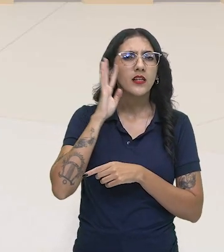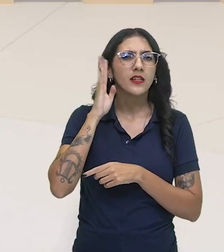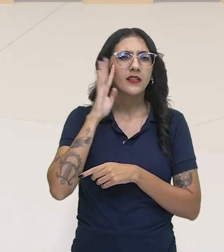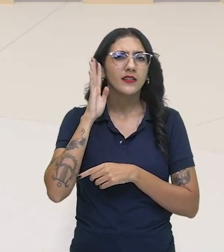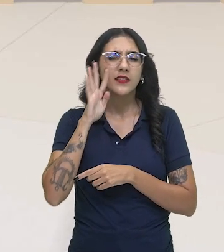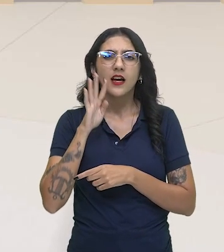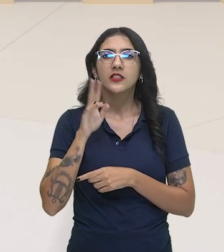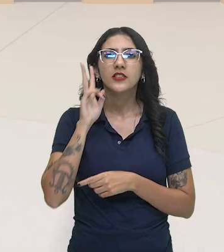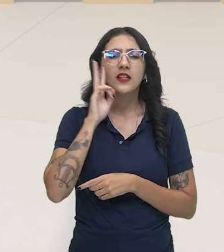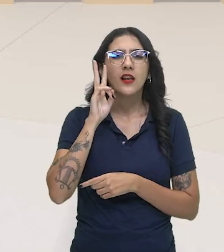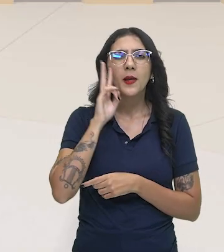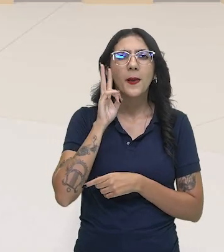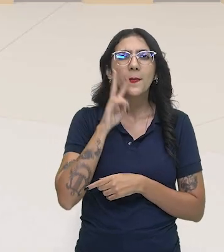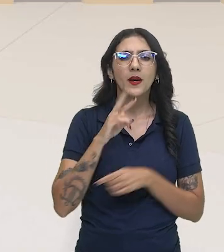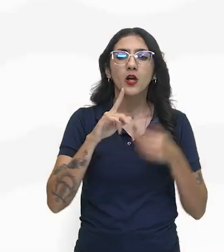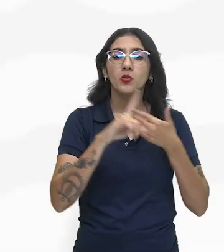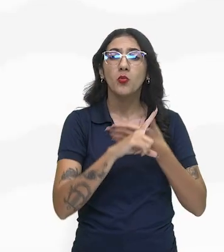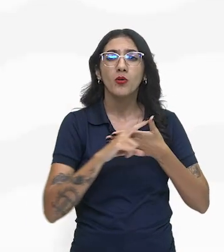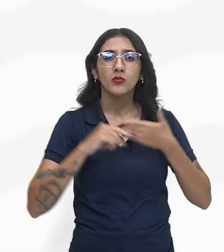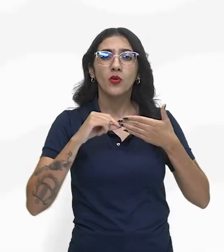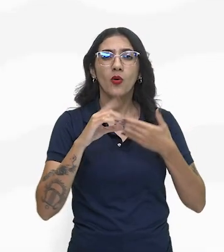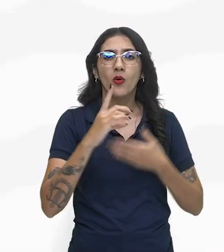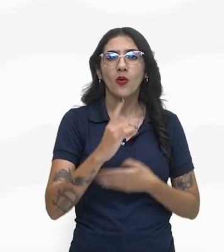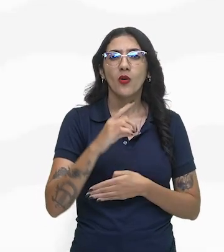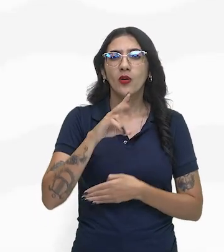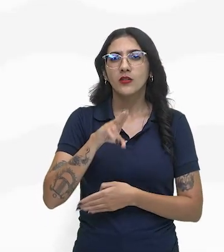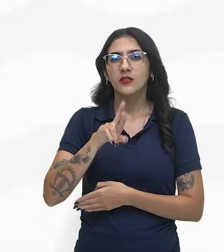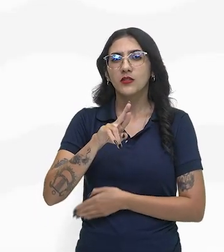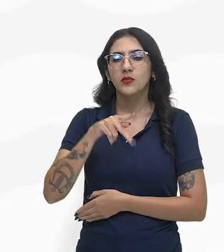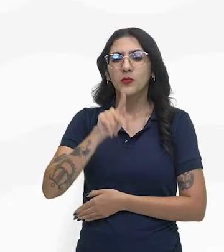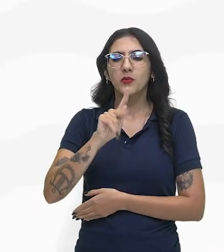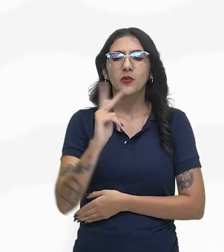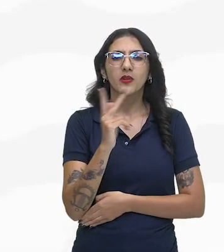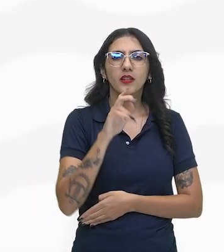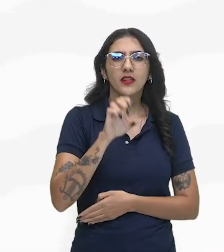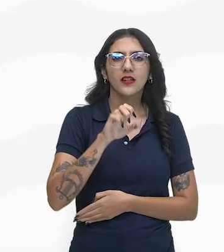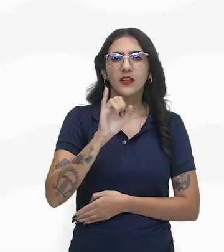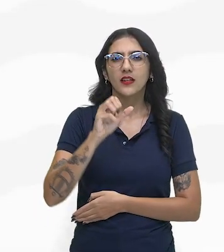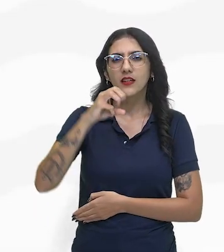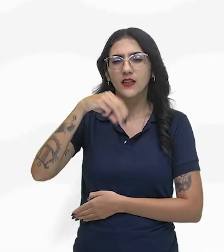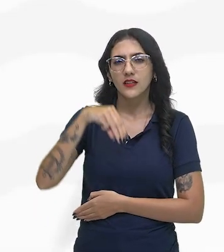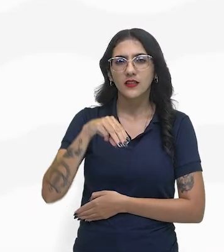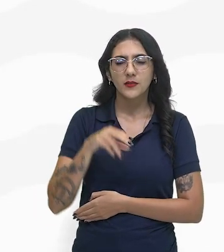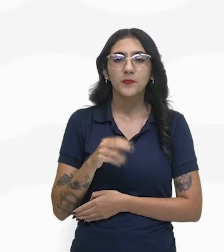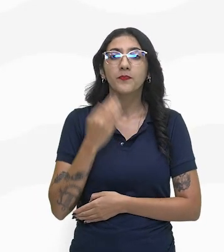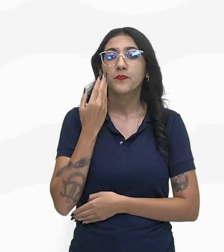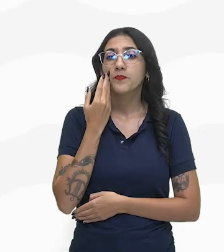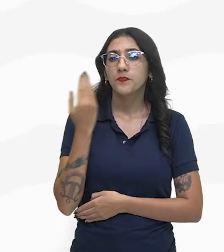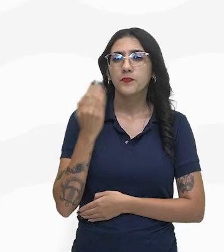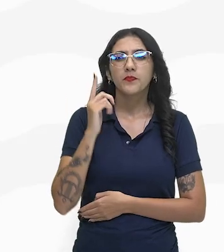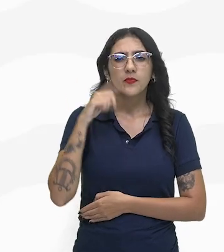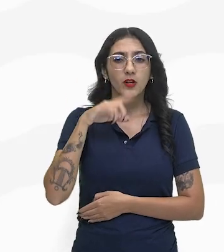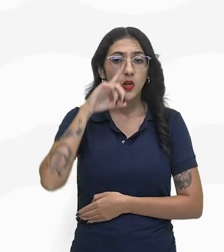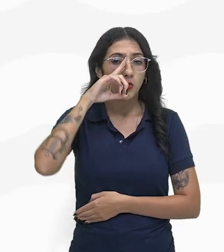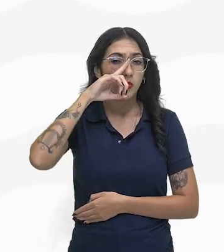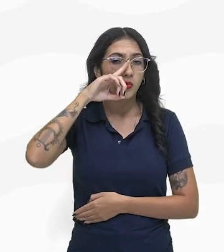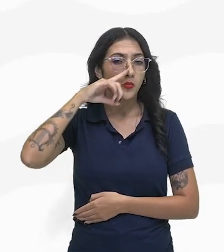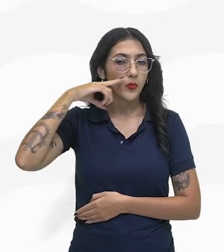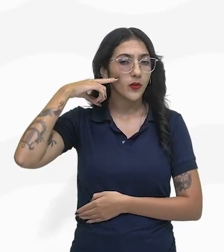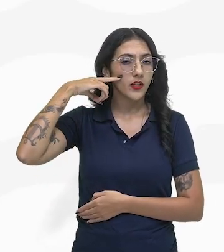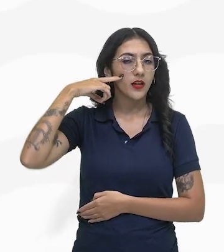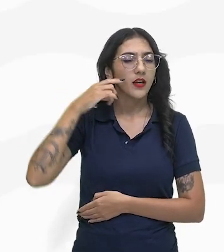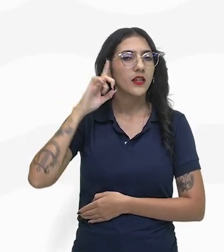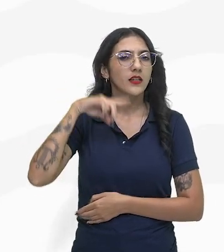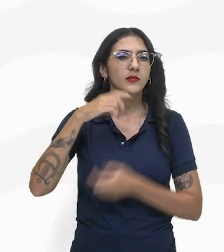Durkheim. Porque ele falava de solidariedade. Olha só, mestre, em sua obra social, da divisão do